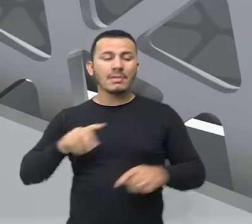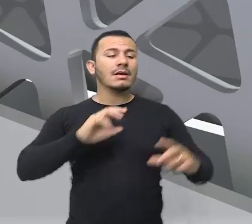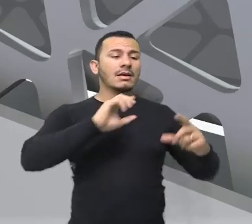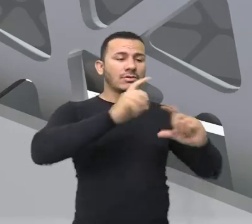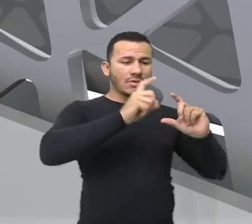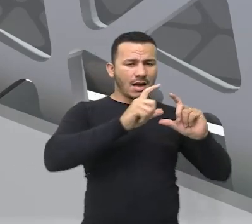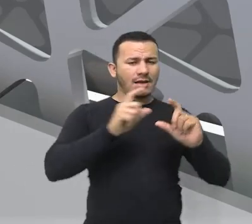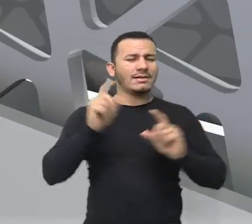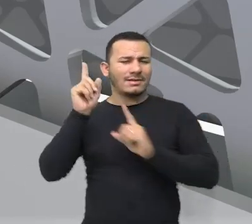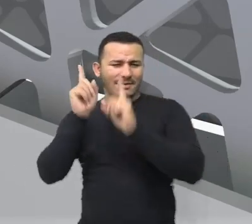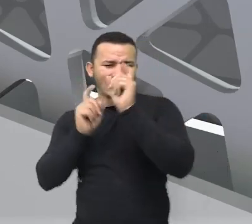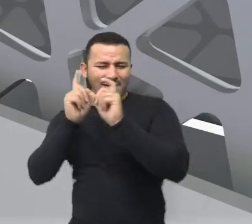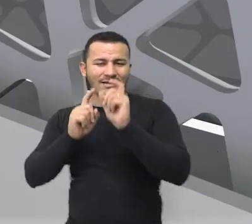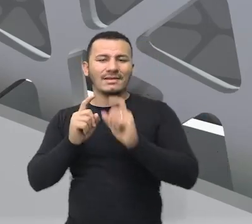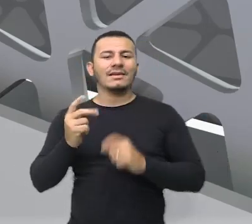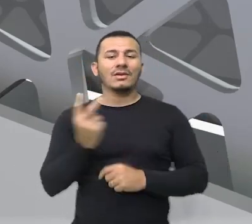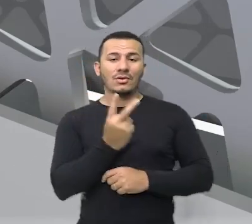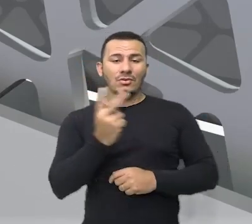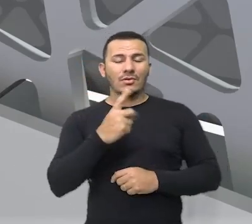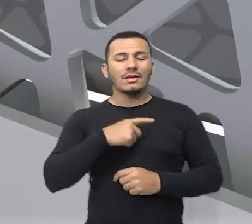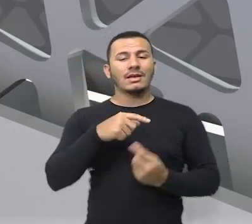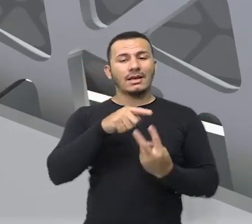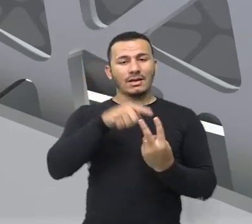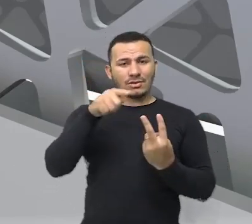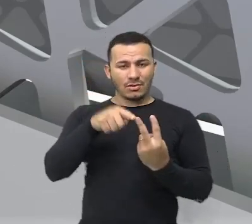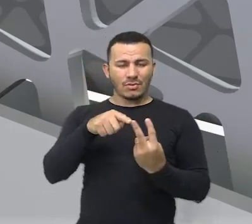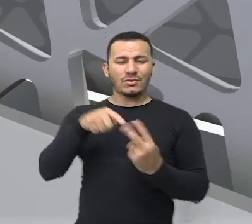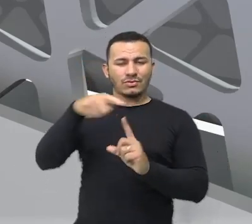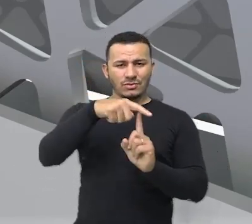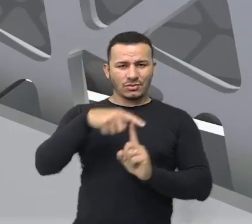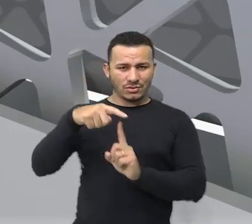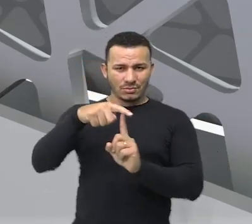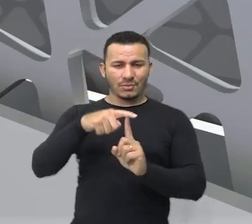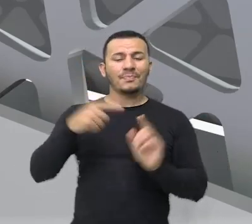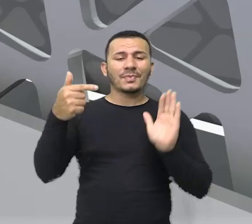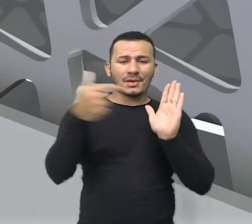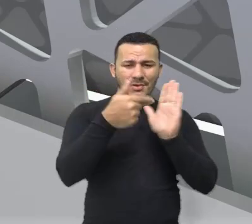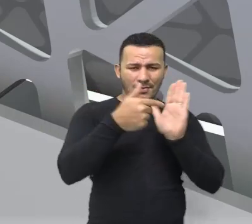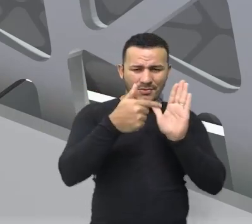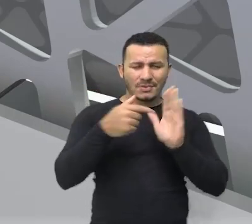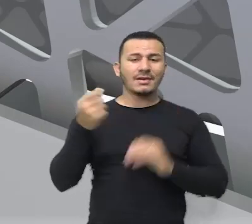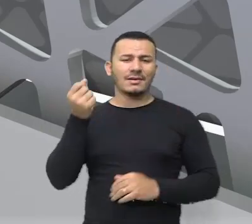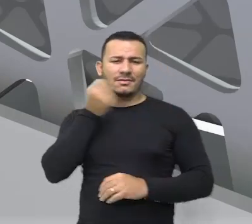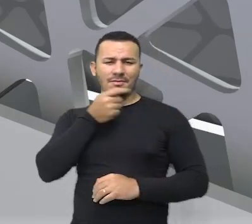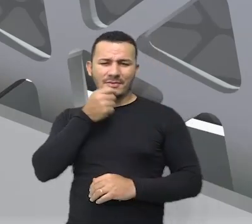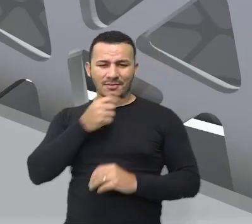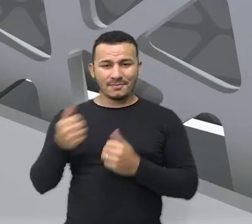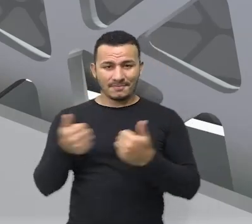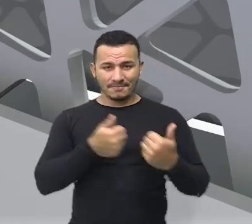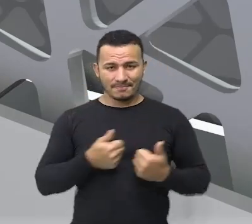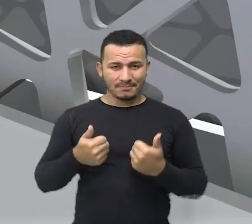charge para entendermos dois efeitos de sentido, a ironia e o humor.